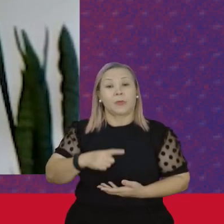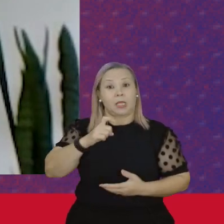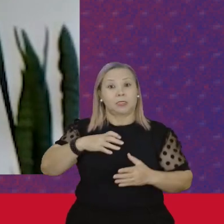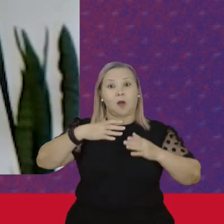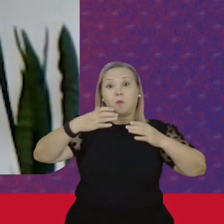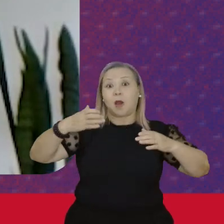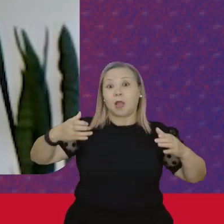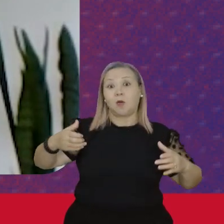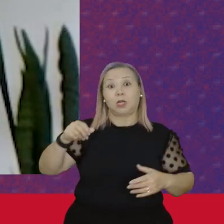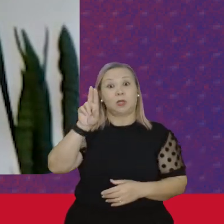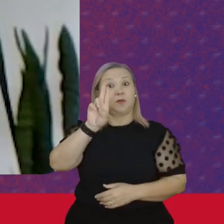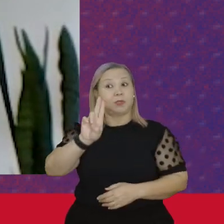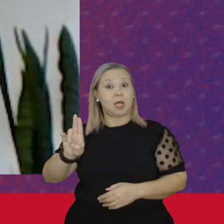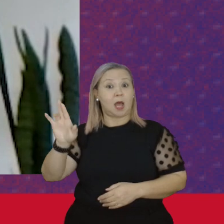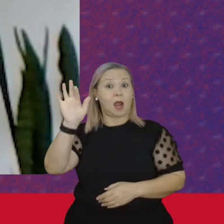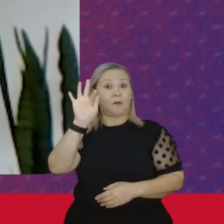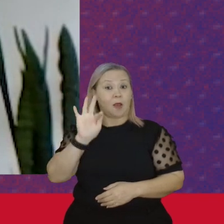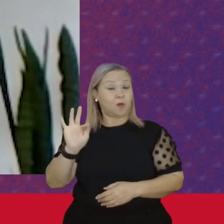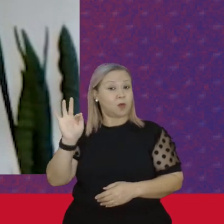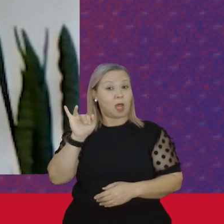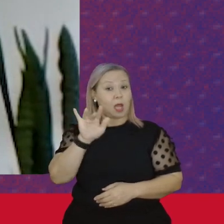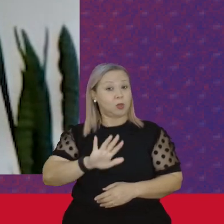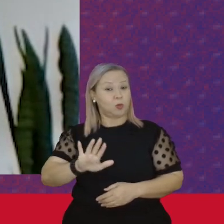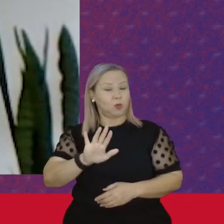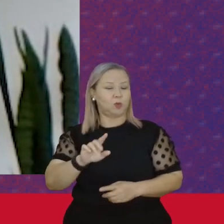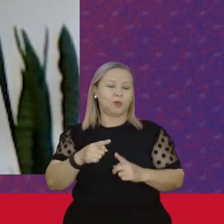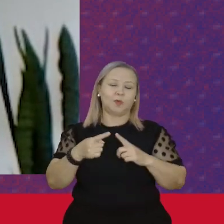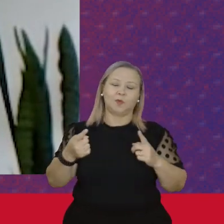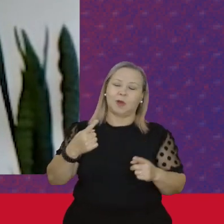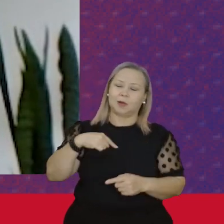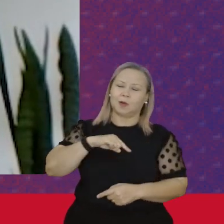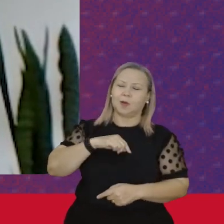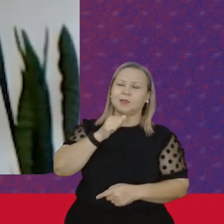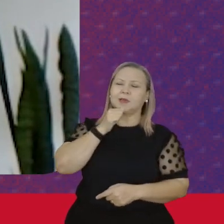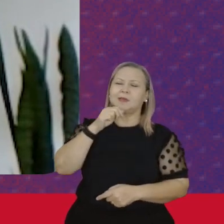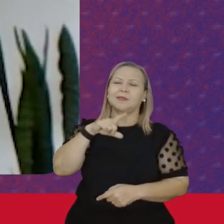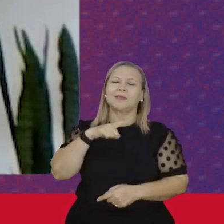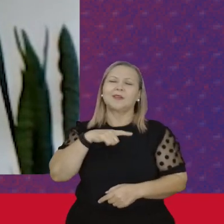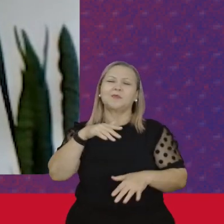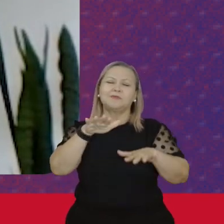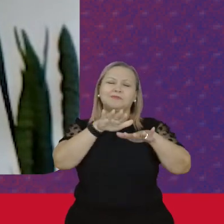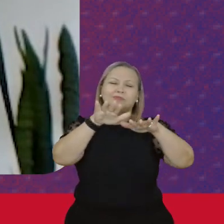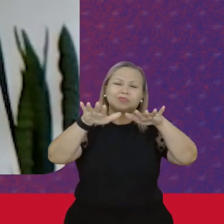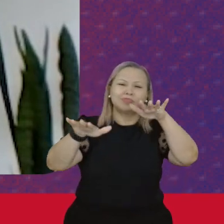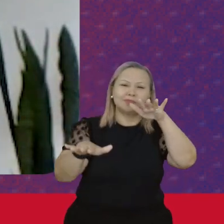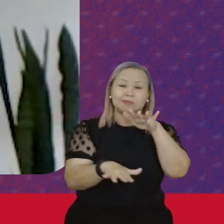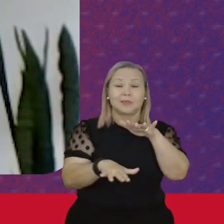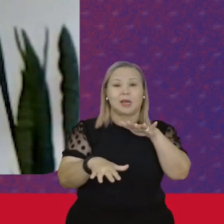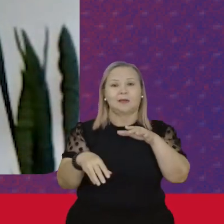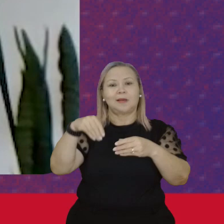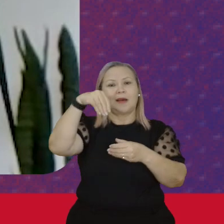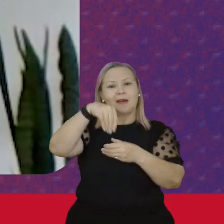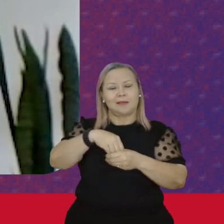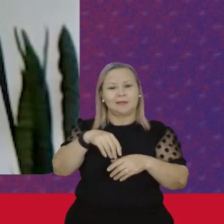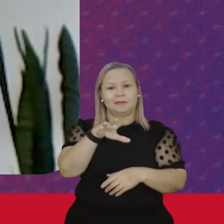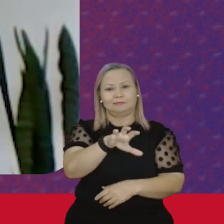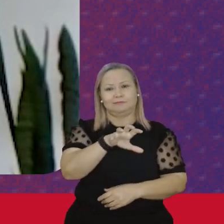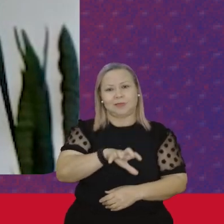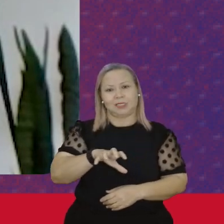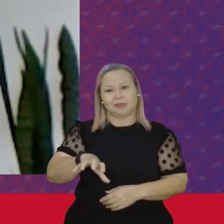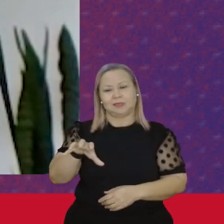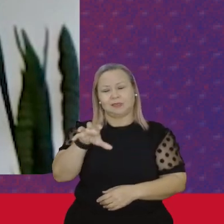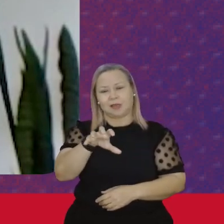nas universidades, mas nós ainda temos, sim, muitas desigualdades dentro dessas áreas.